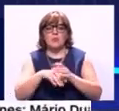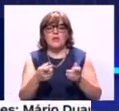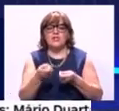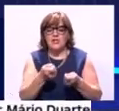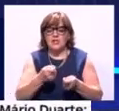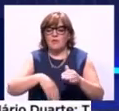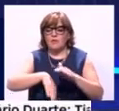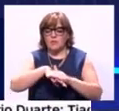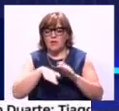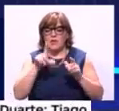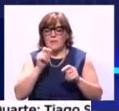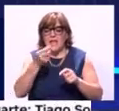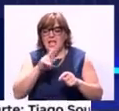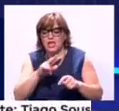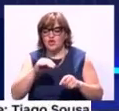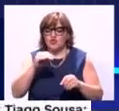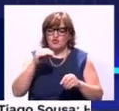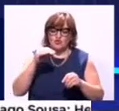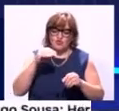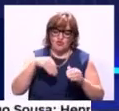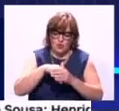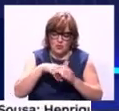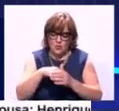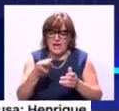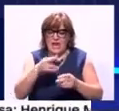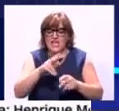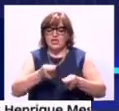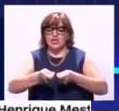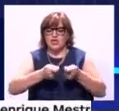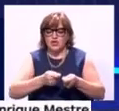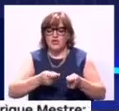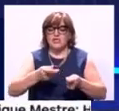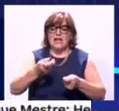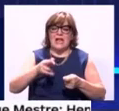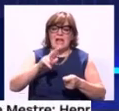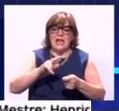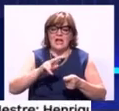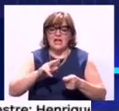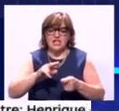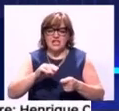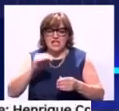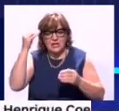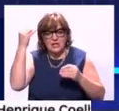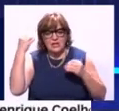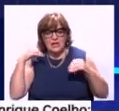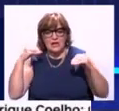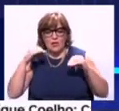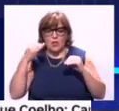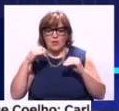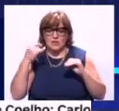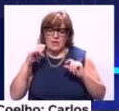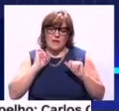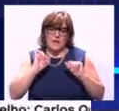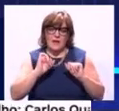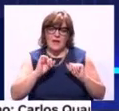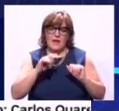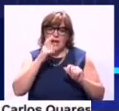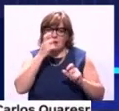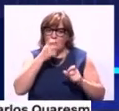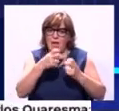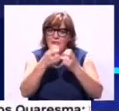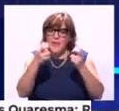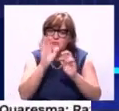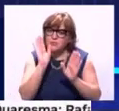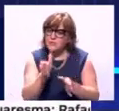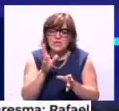no futebol, ex-jogadores, ex-treinadores, gestores, não sei. Não acha que criaria, que os adeptos precisam dessa confiança também, Júlio, numa